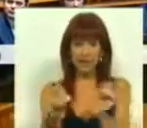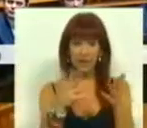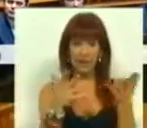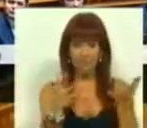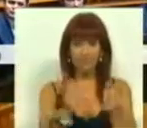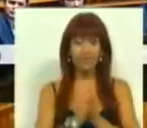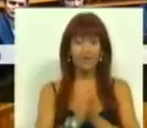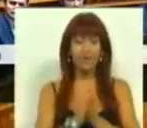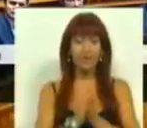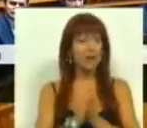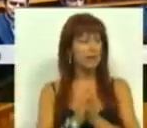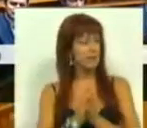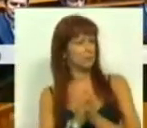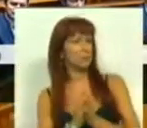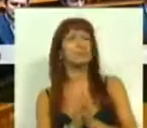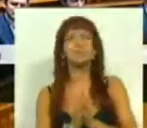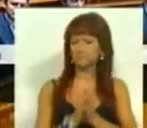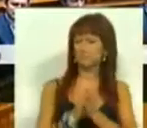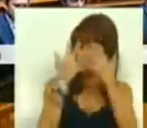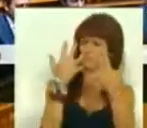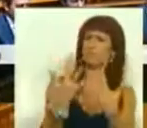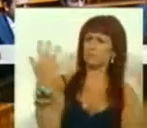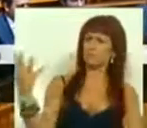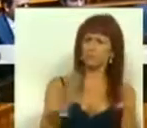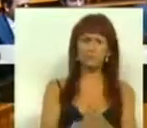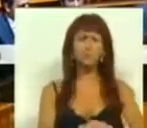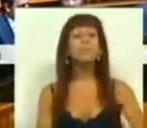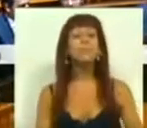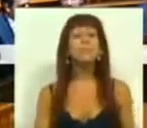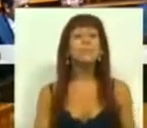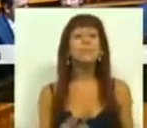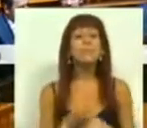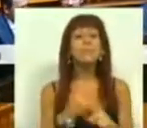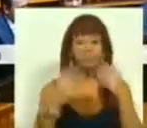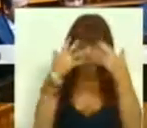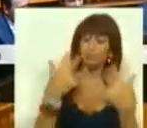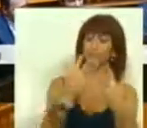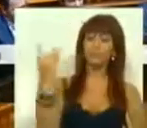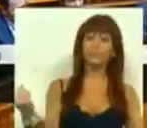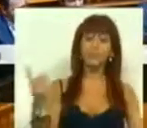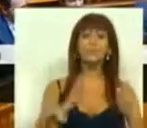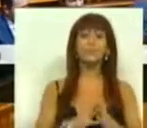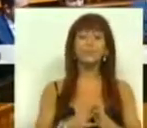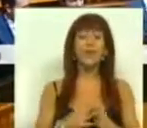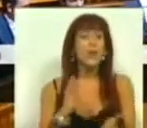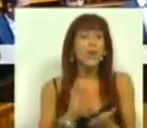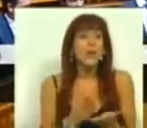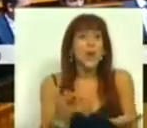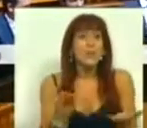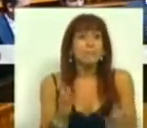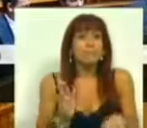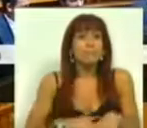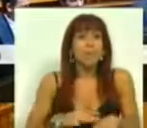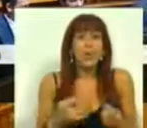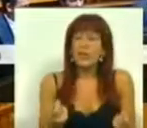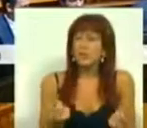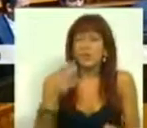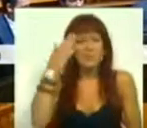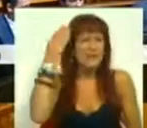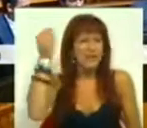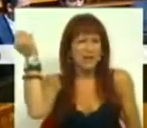debates fica no mínimo surpreendido. E fica no mínimo surpreendido não só pela falta